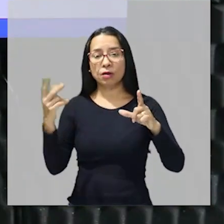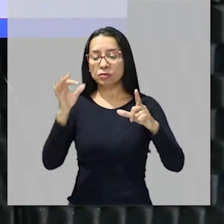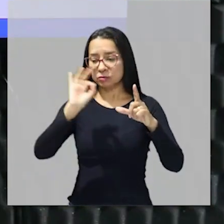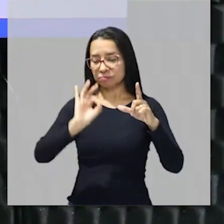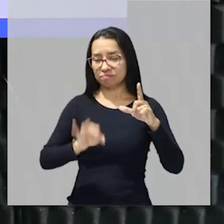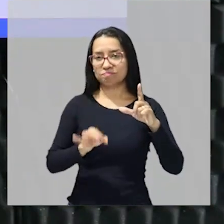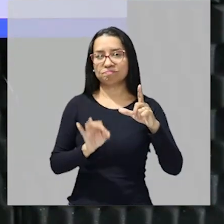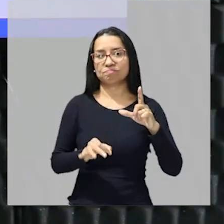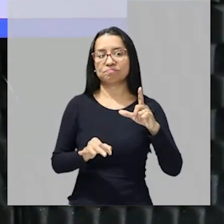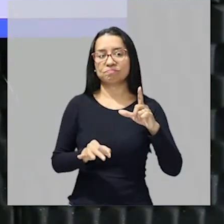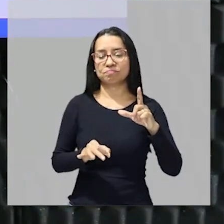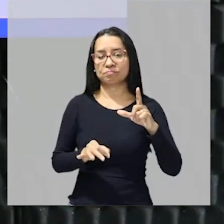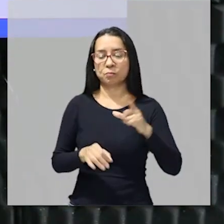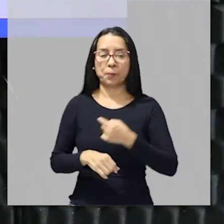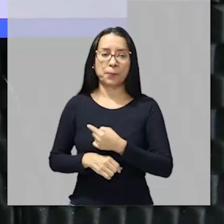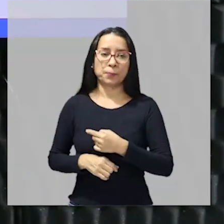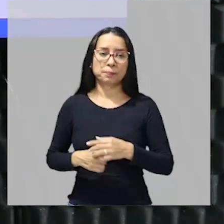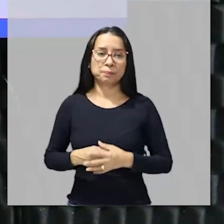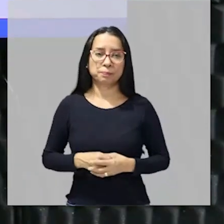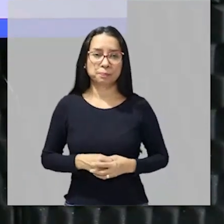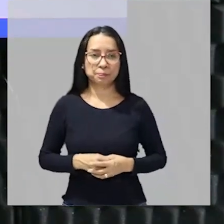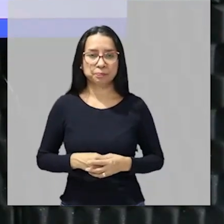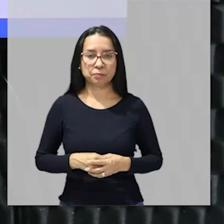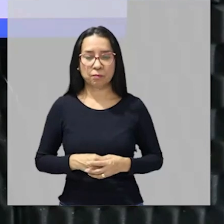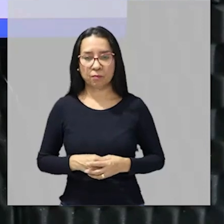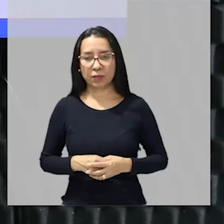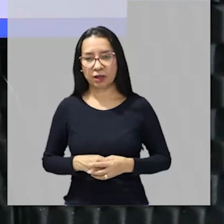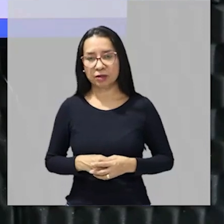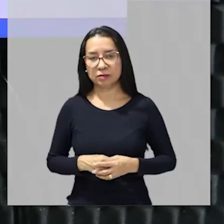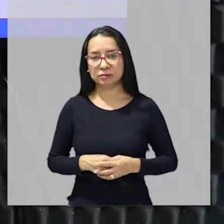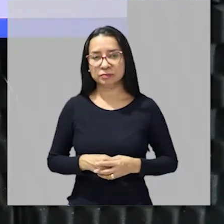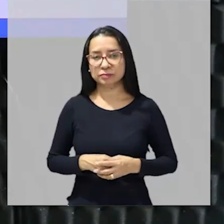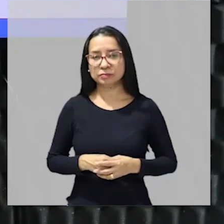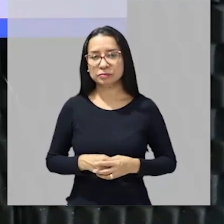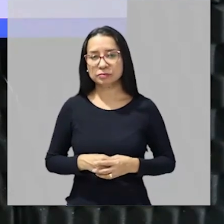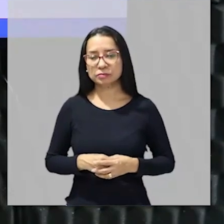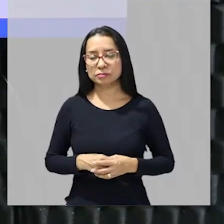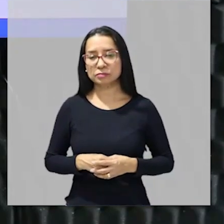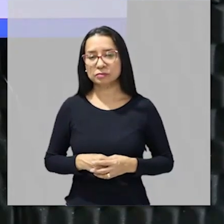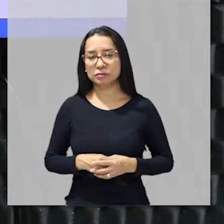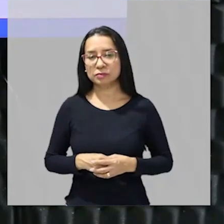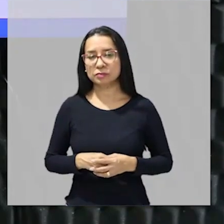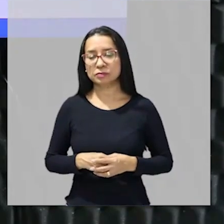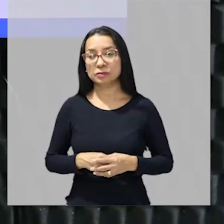movimento. Olha só, a Declaração Universal dos Direitos Humanos,